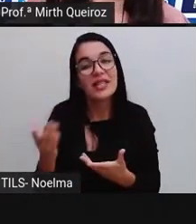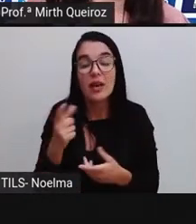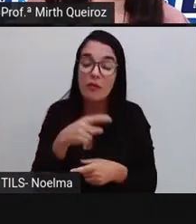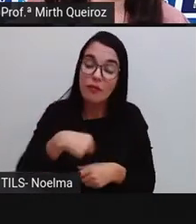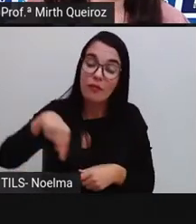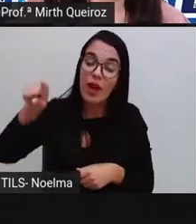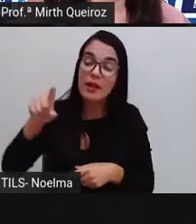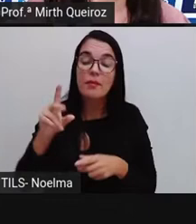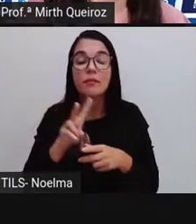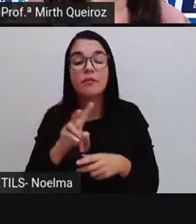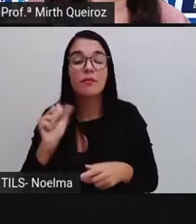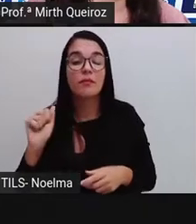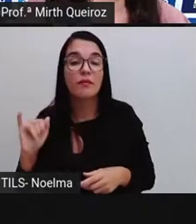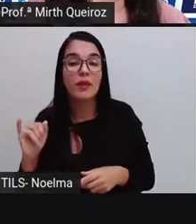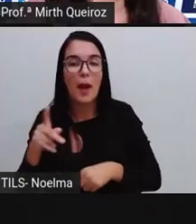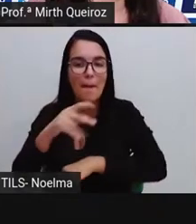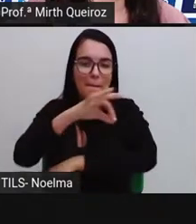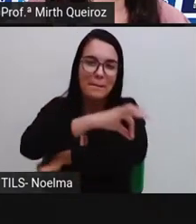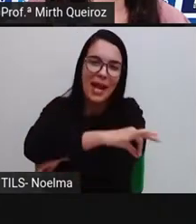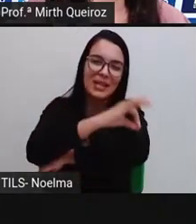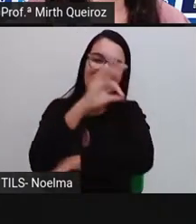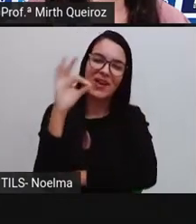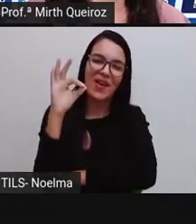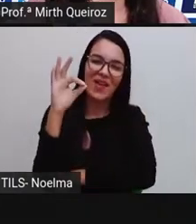onde vai petróleo.